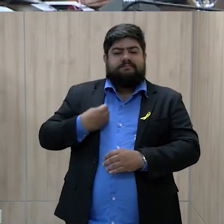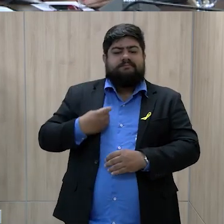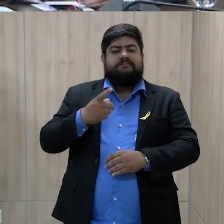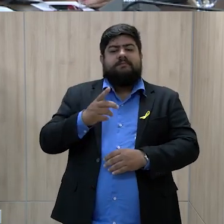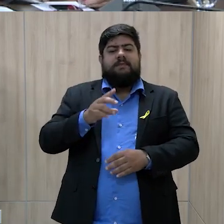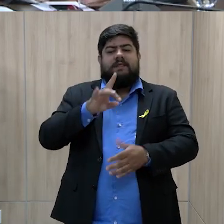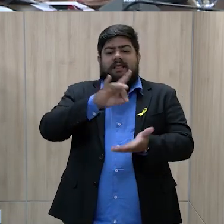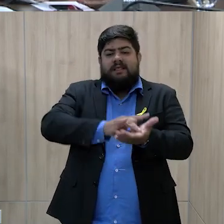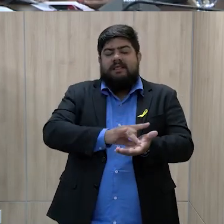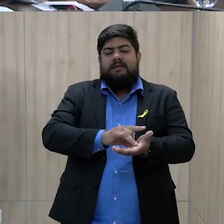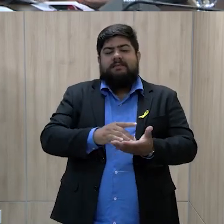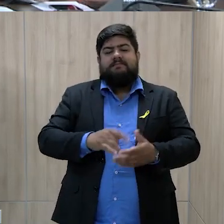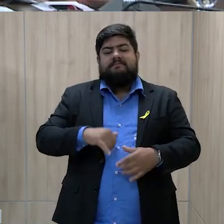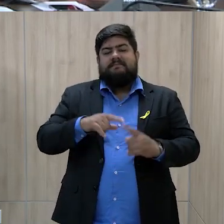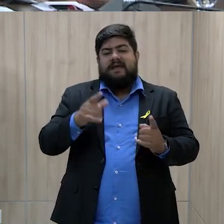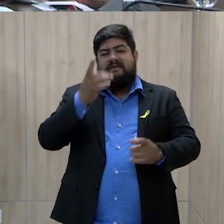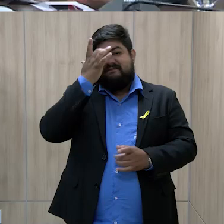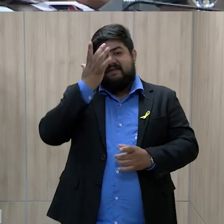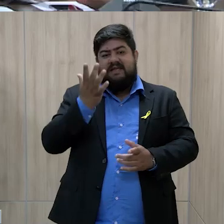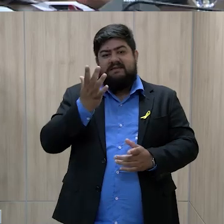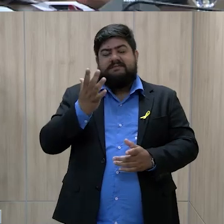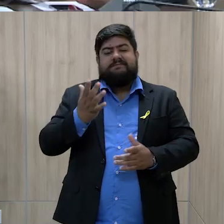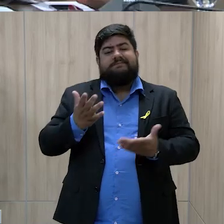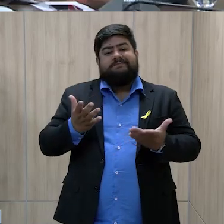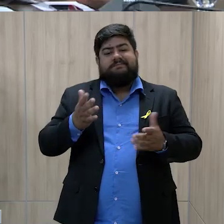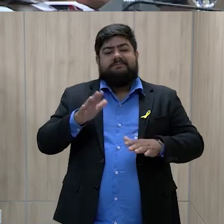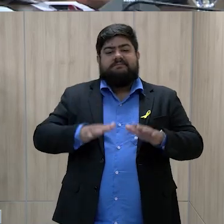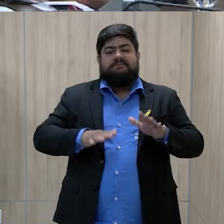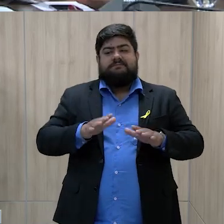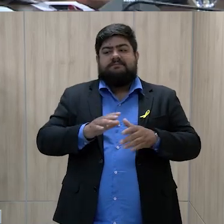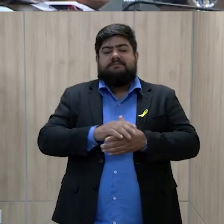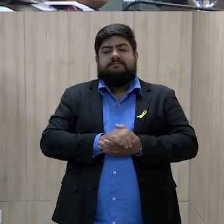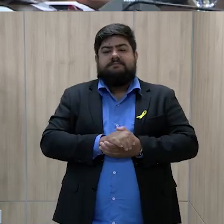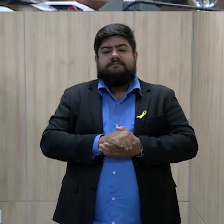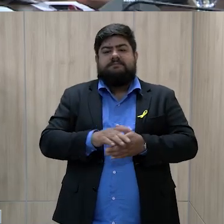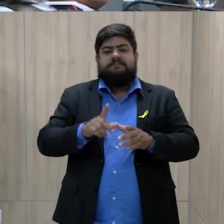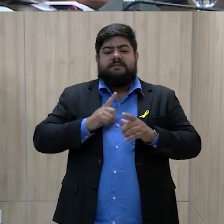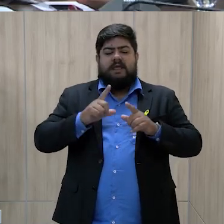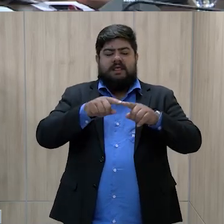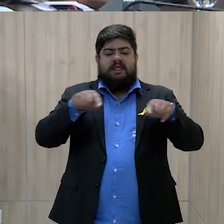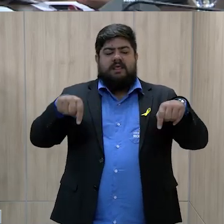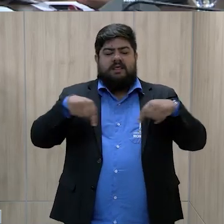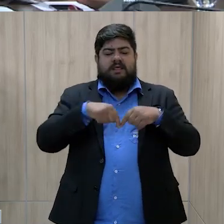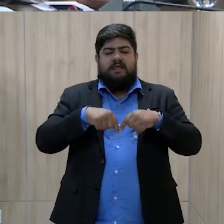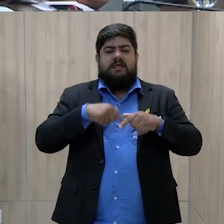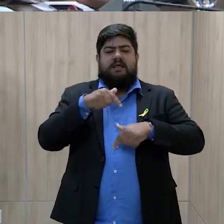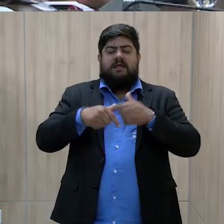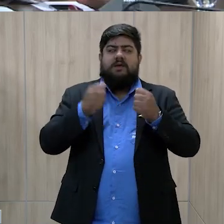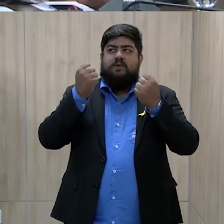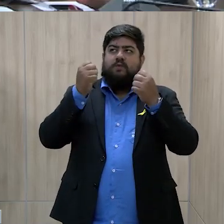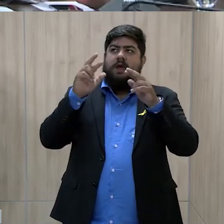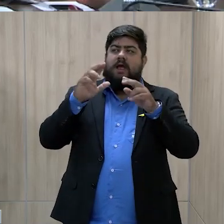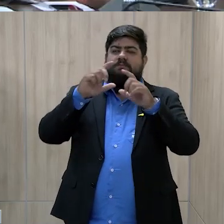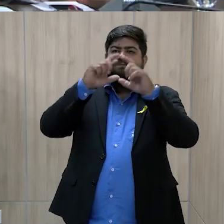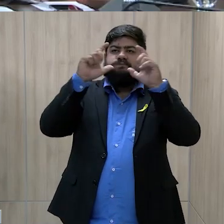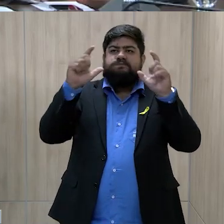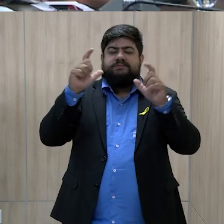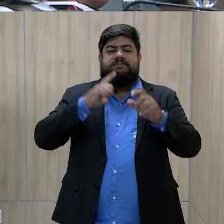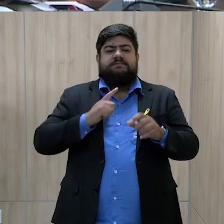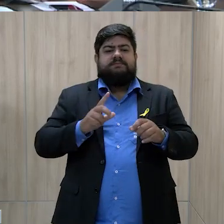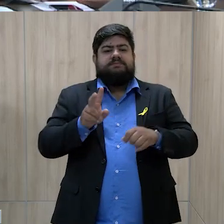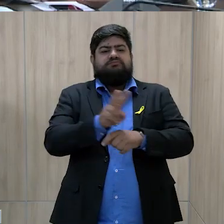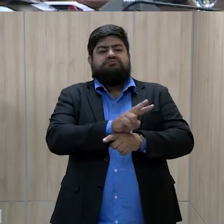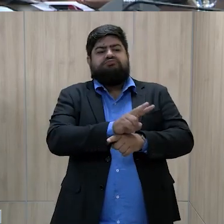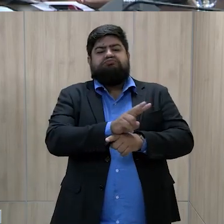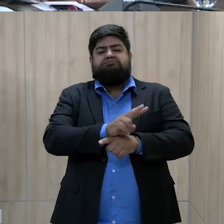vivem Essa realidade mas é fácil de repente no Alto do seu escritório o ar condicionado bem